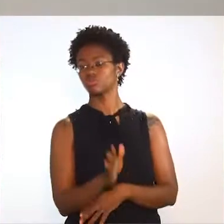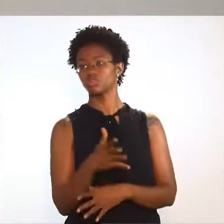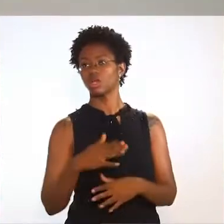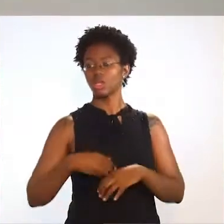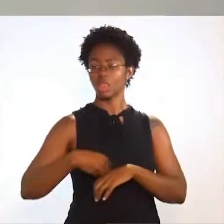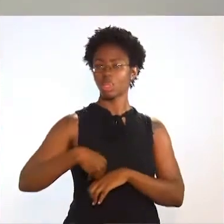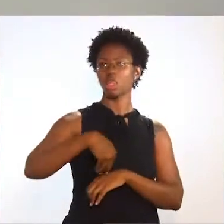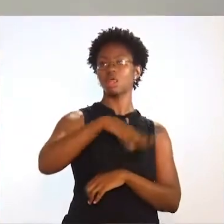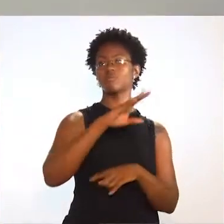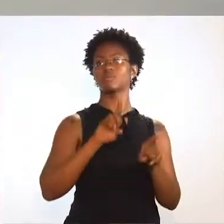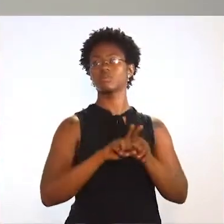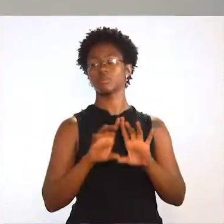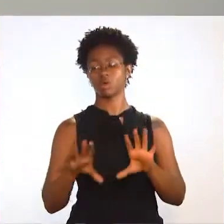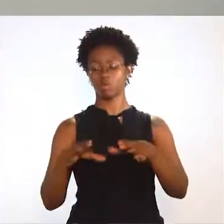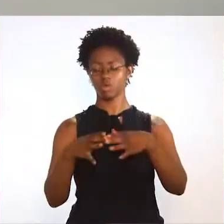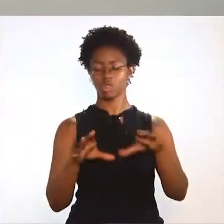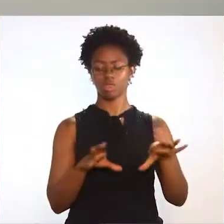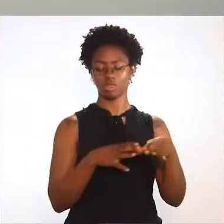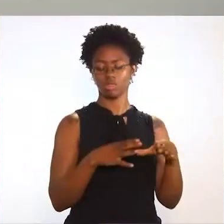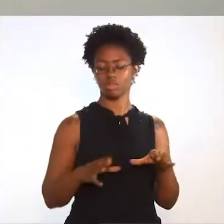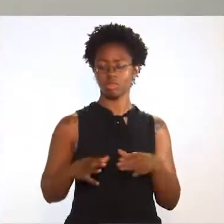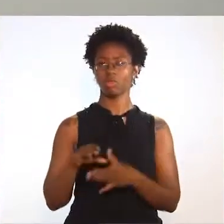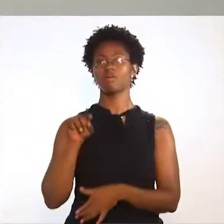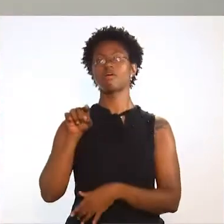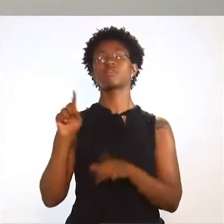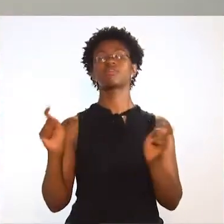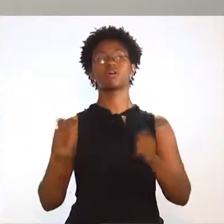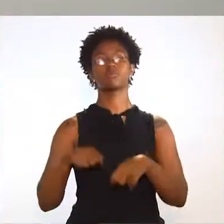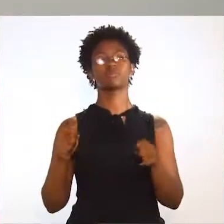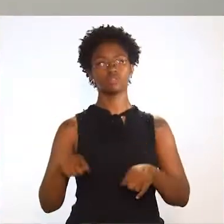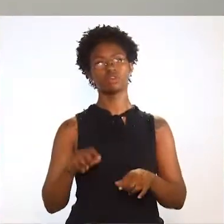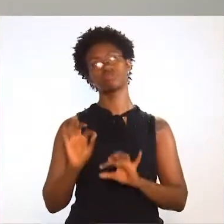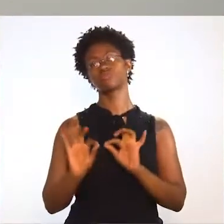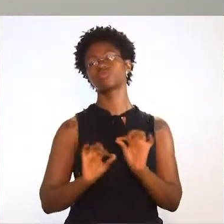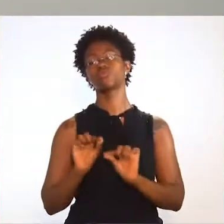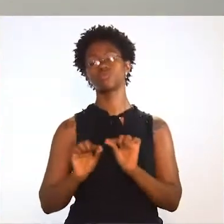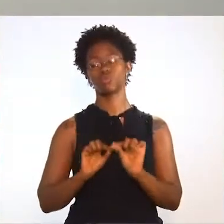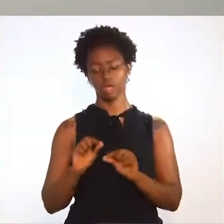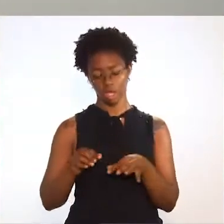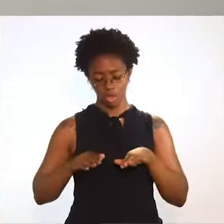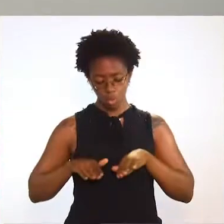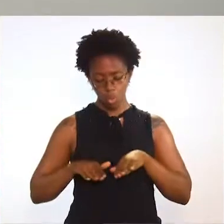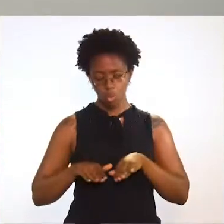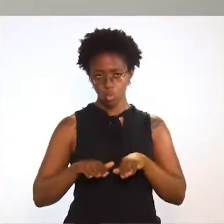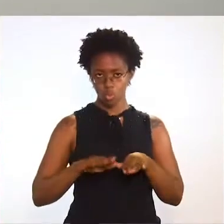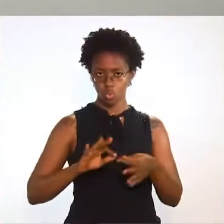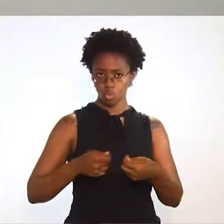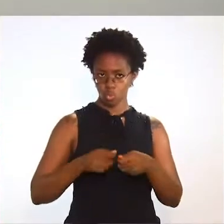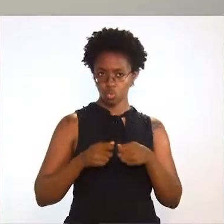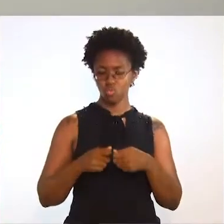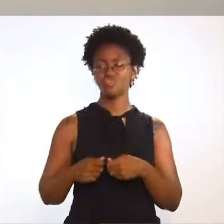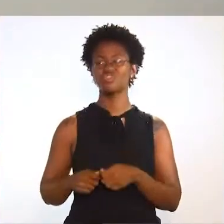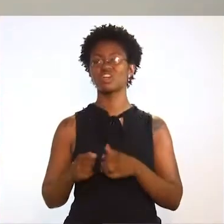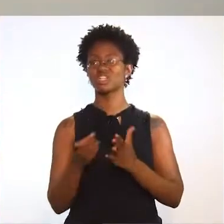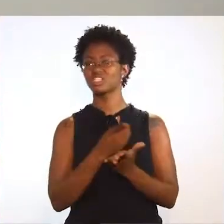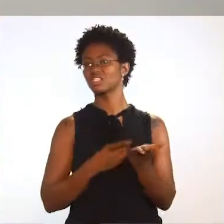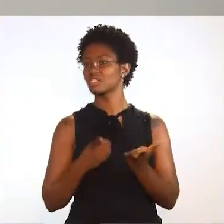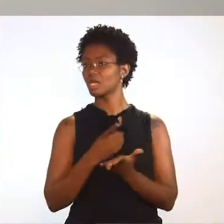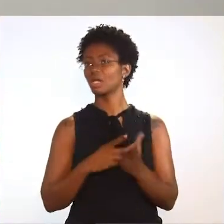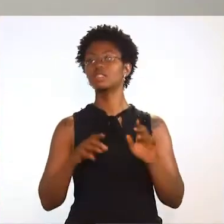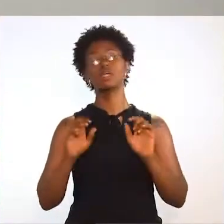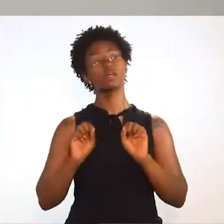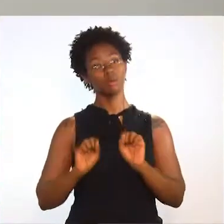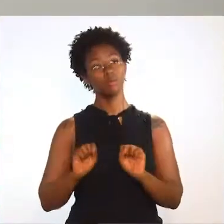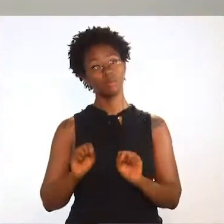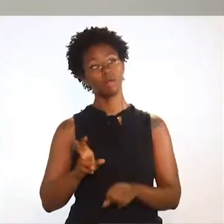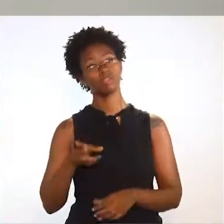que levou junto para várias comunidades essa capacitação, né, que teve costura e design. Então, a gente tem essa rede, mas as mulheres sempre podem se